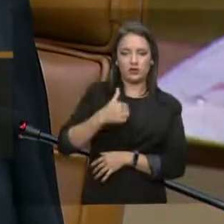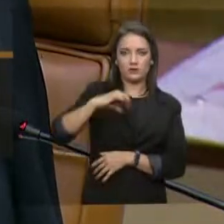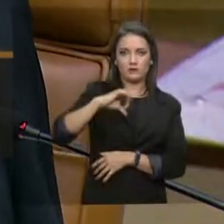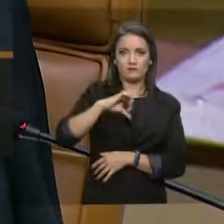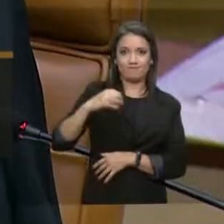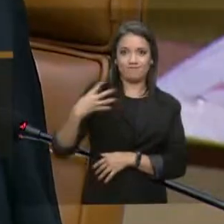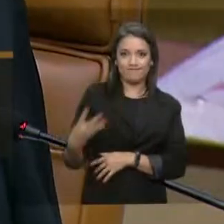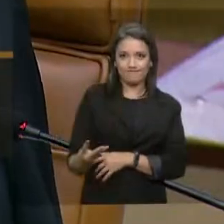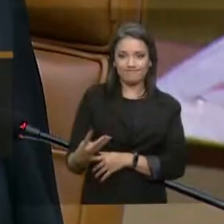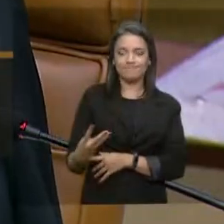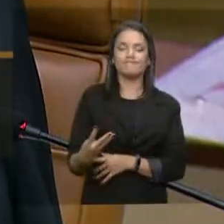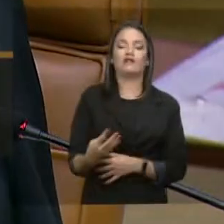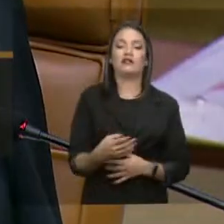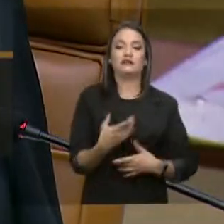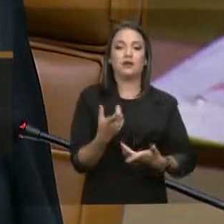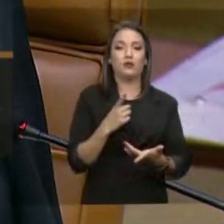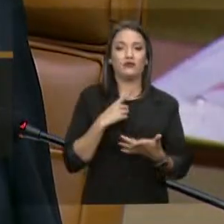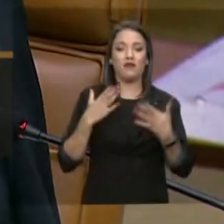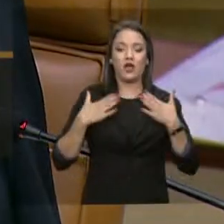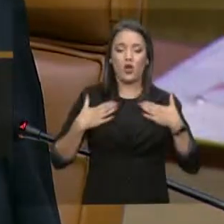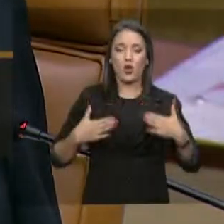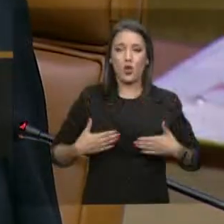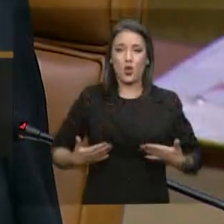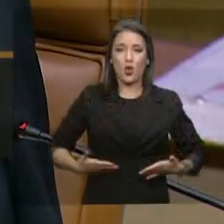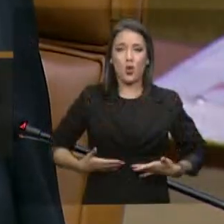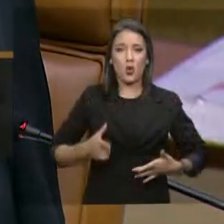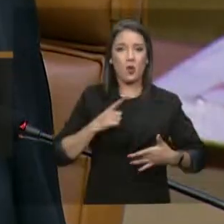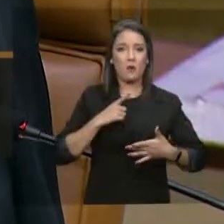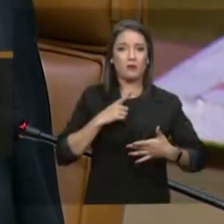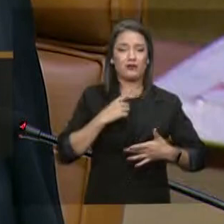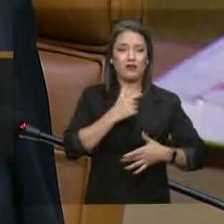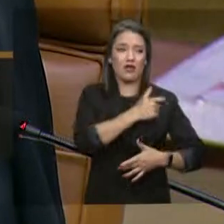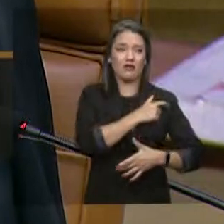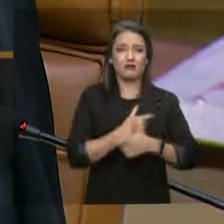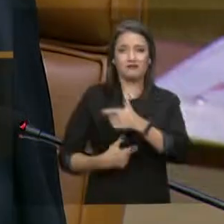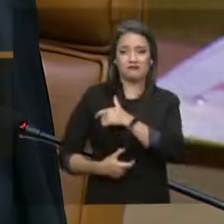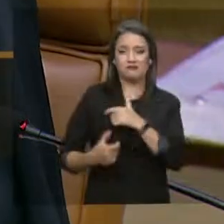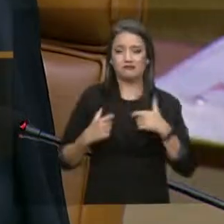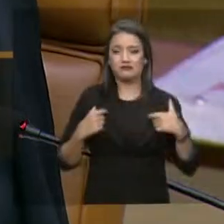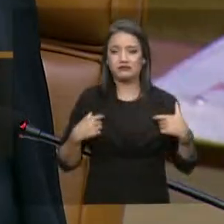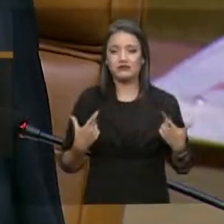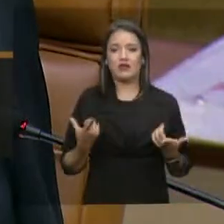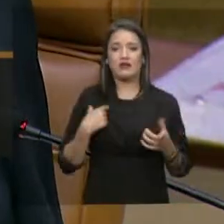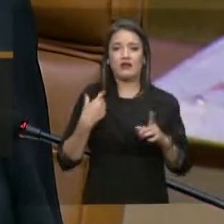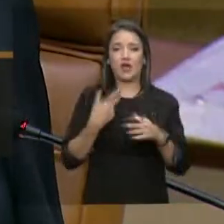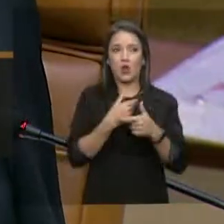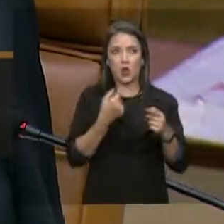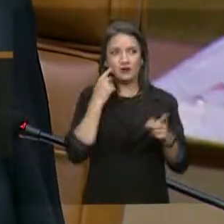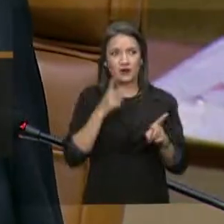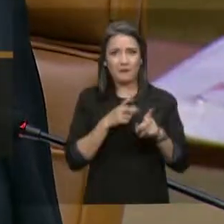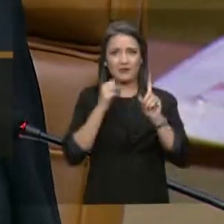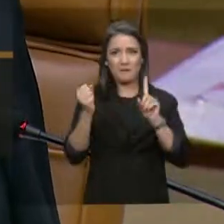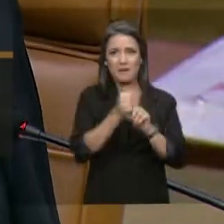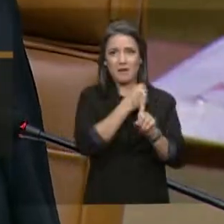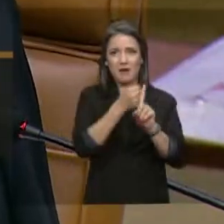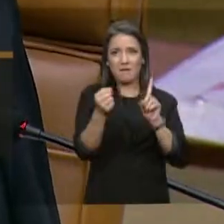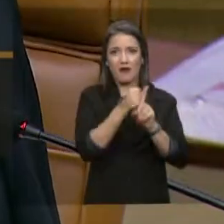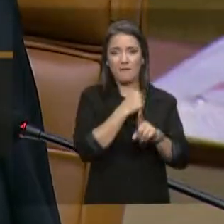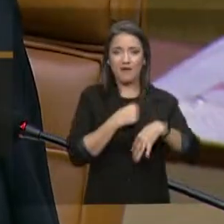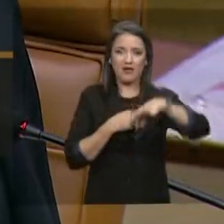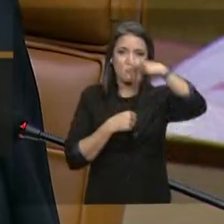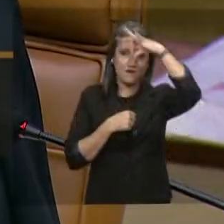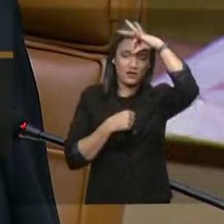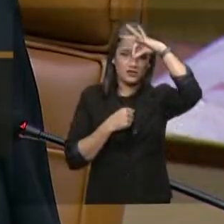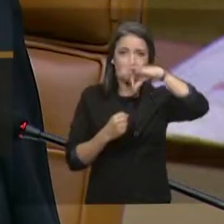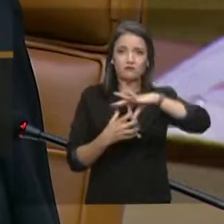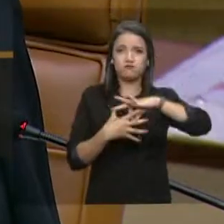Possuía escoriações por todo o corpo, possuía graves agressões, inchaço, feridas na região